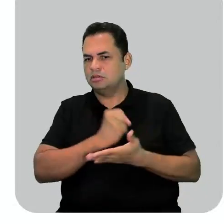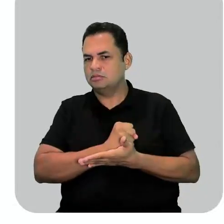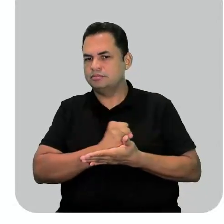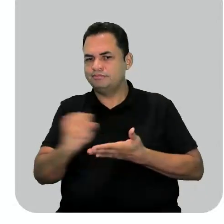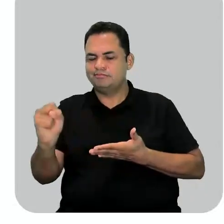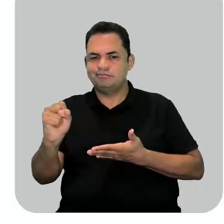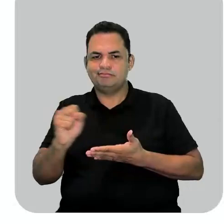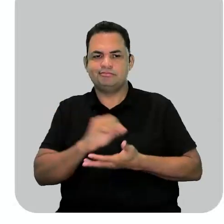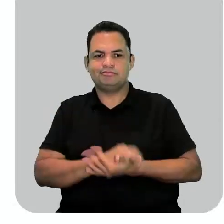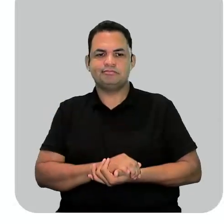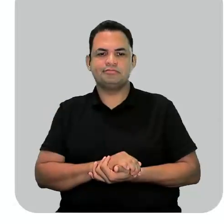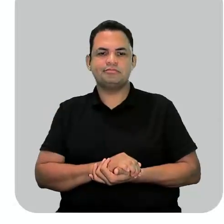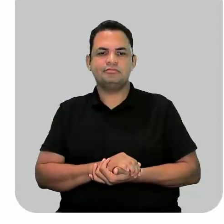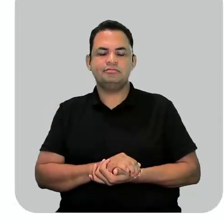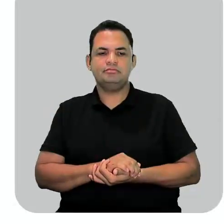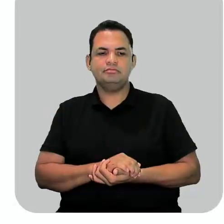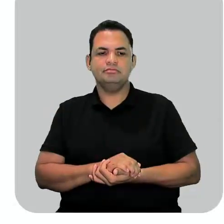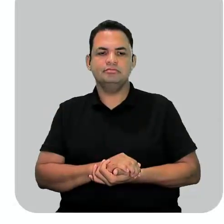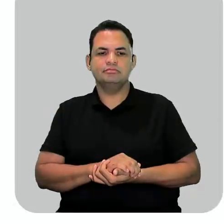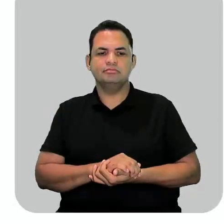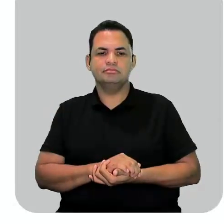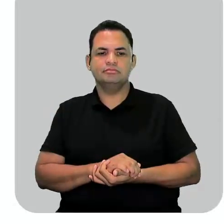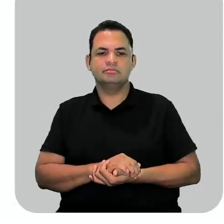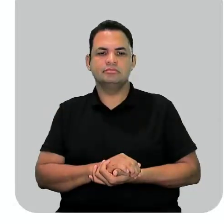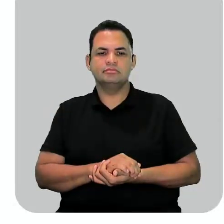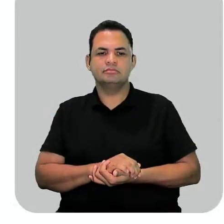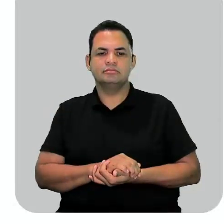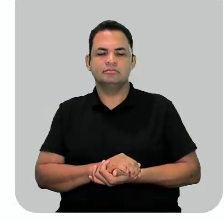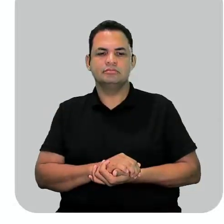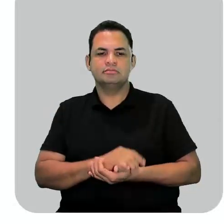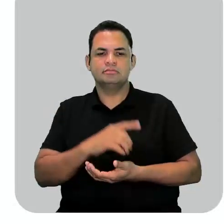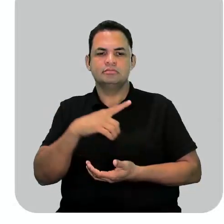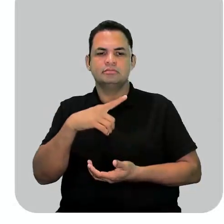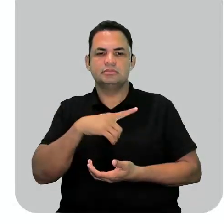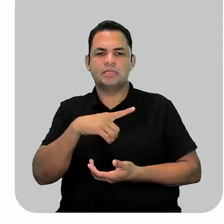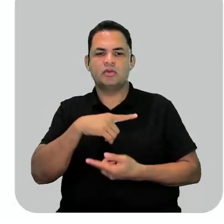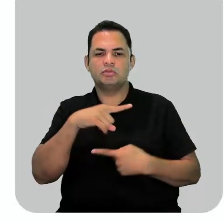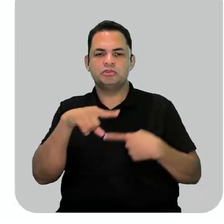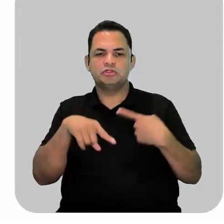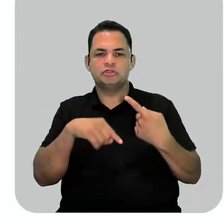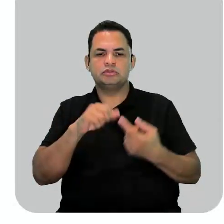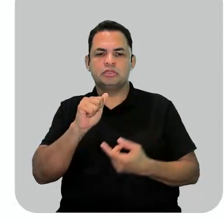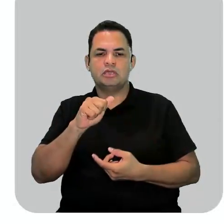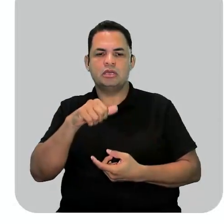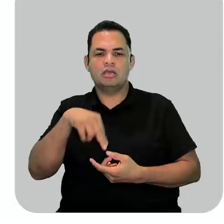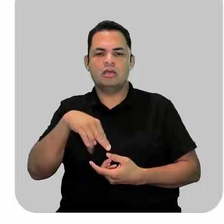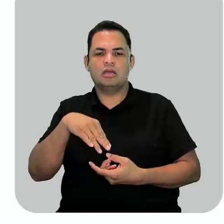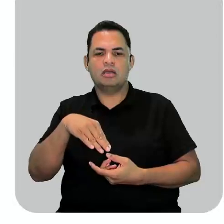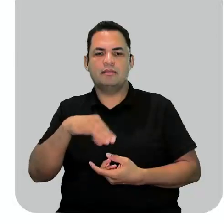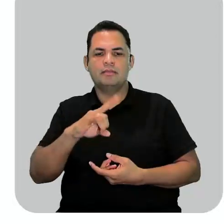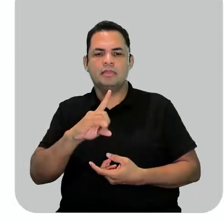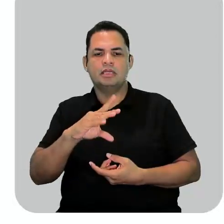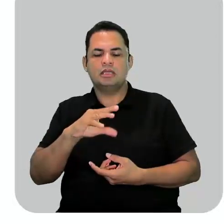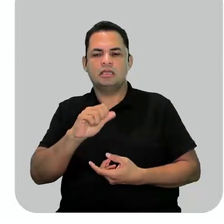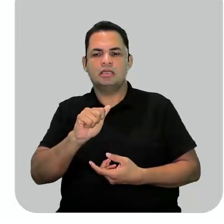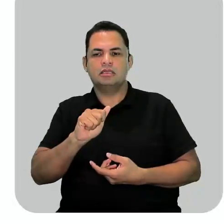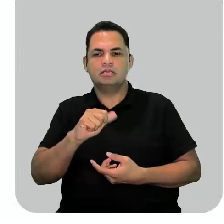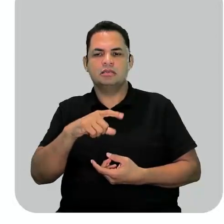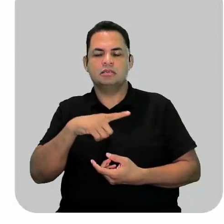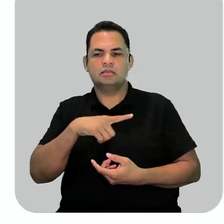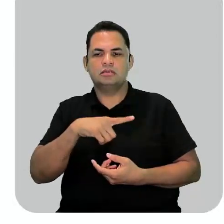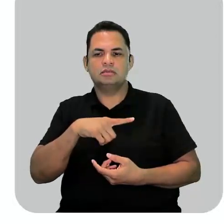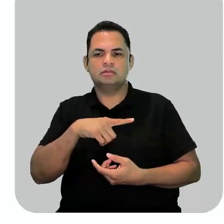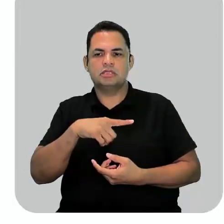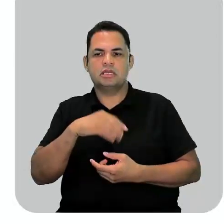de cogitação. Na letra B, ele fala que ele tem uma função amida. O que é uma função amida? Quem lembra aí? Ó? É quando eu tenho